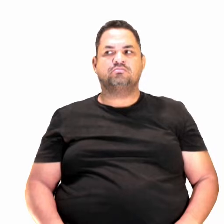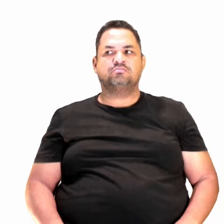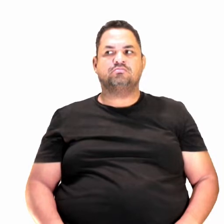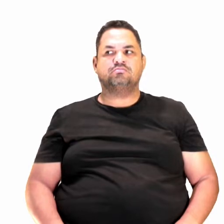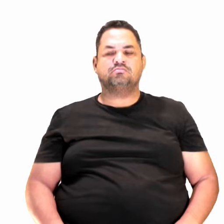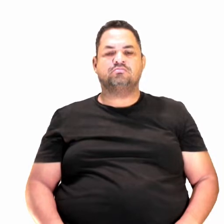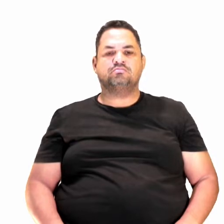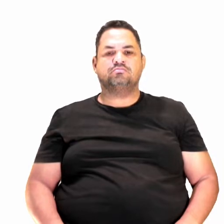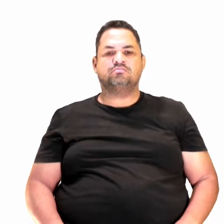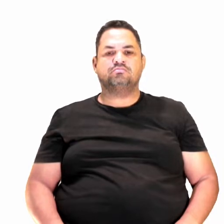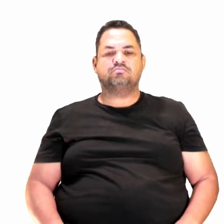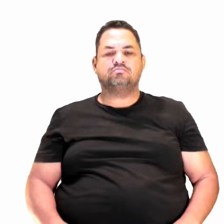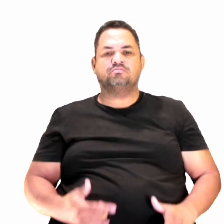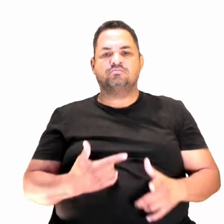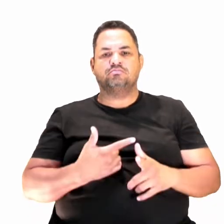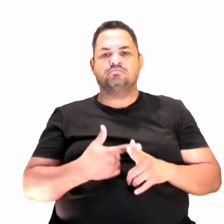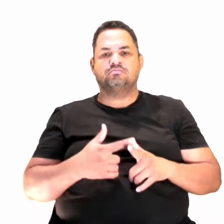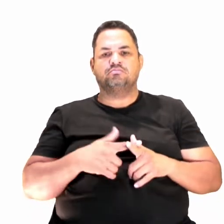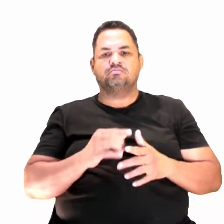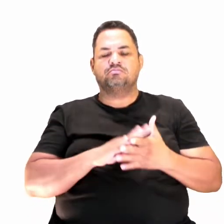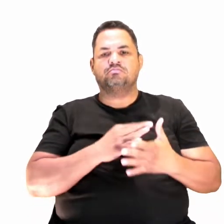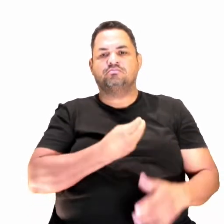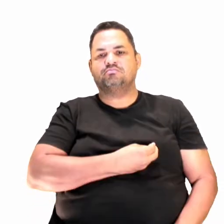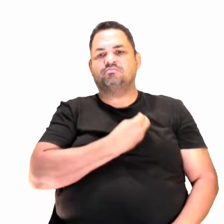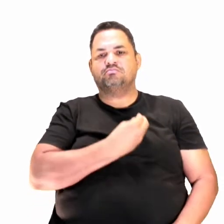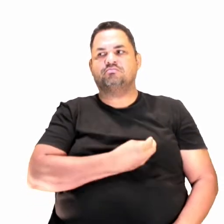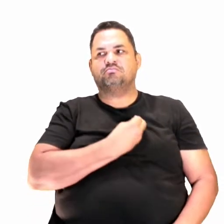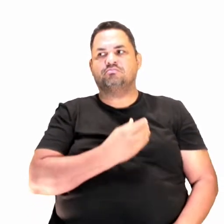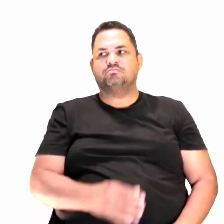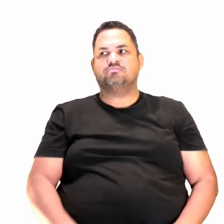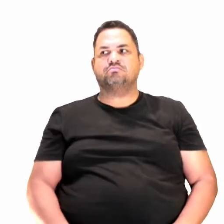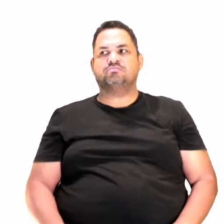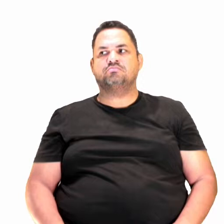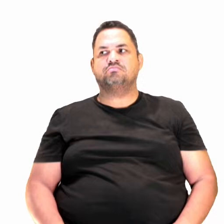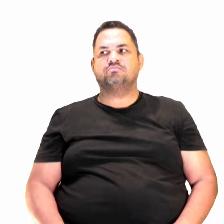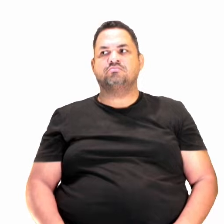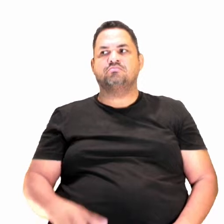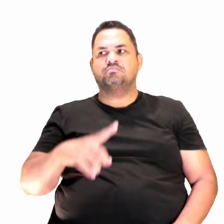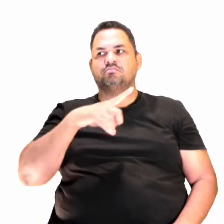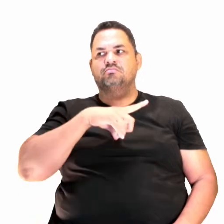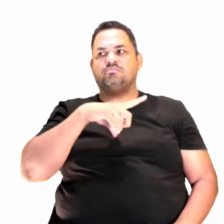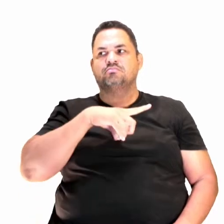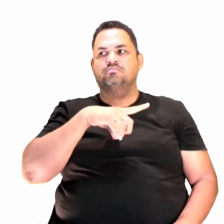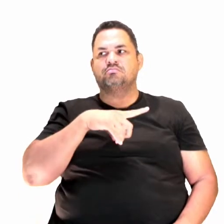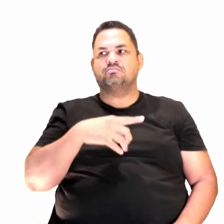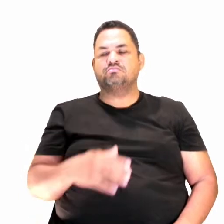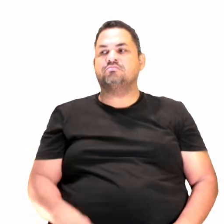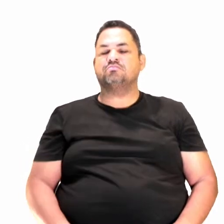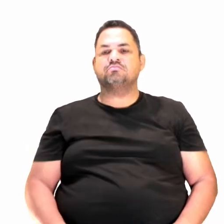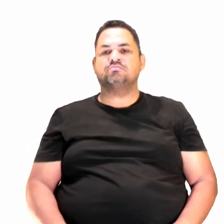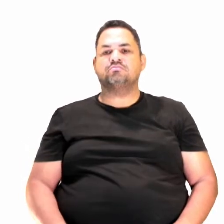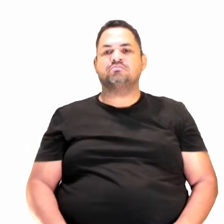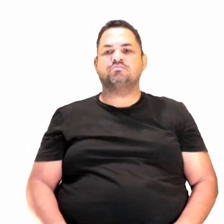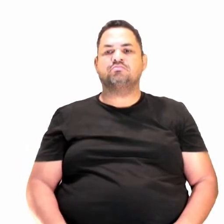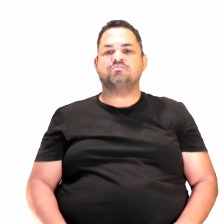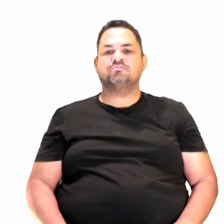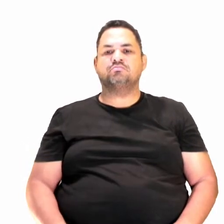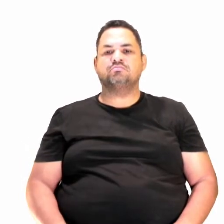da ameaça, né, de vida. Eles não são... Eles têm essa situação de por